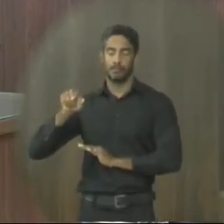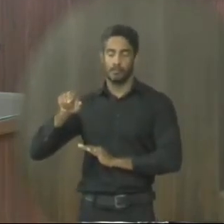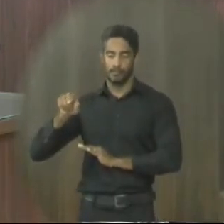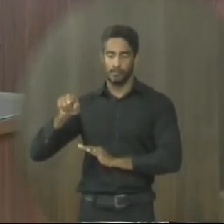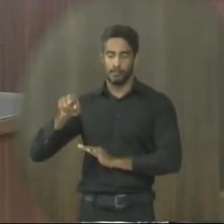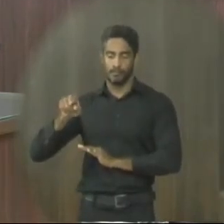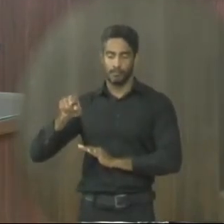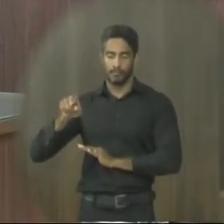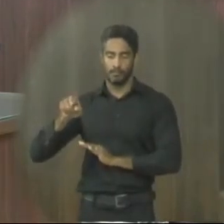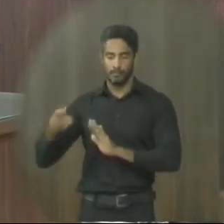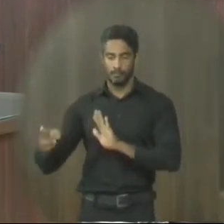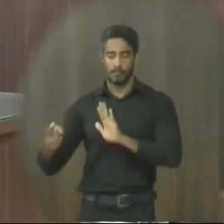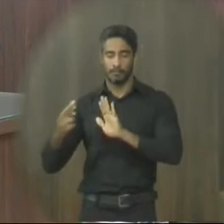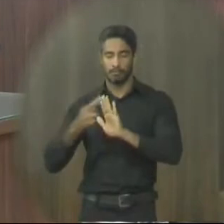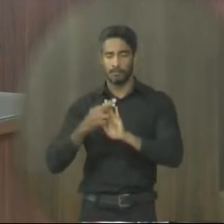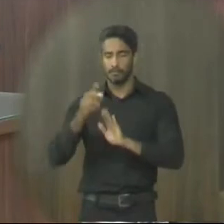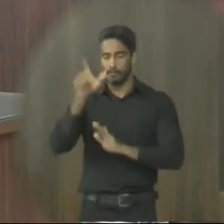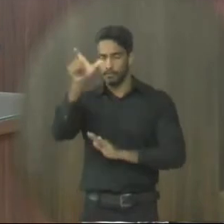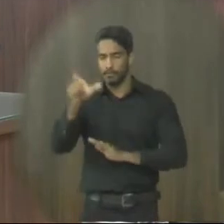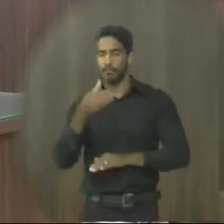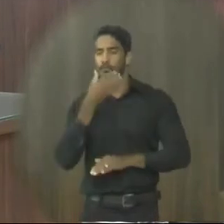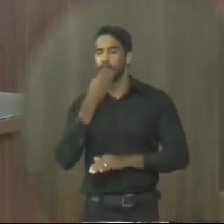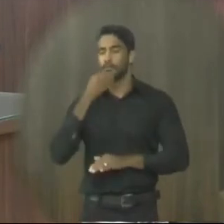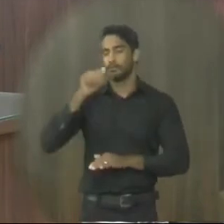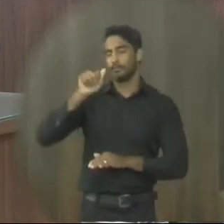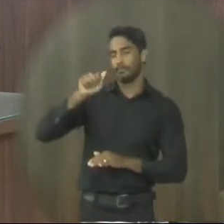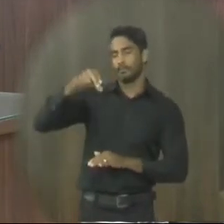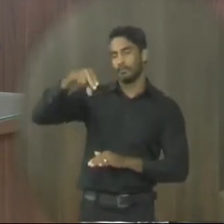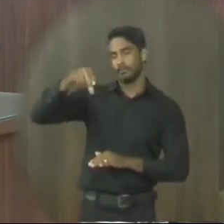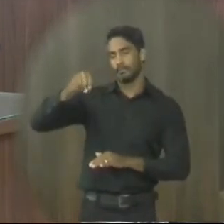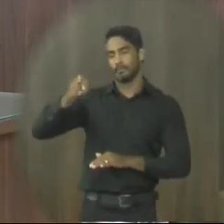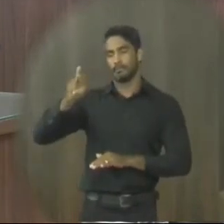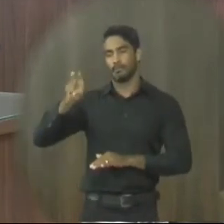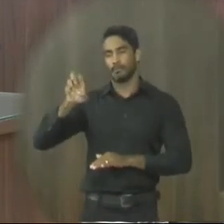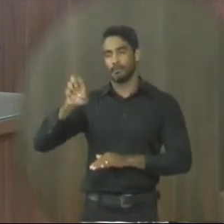Elétrica, representada pelo senhor André